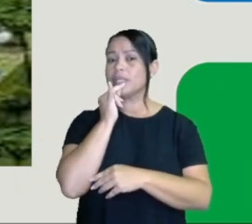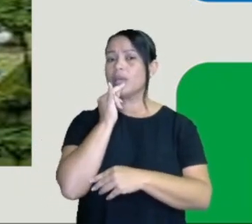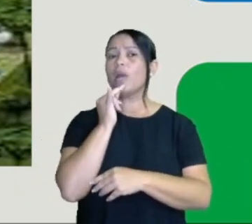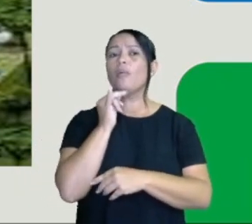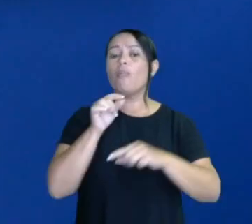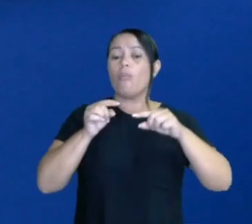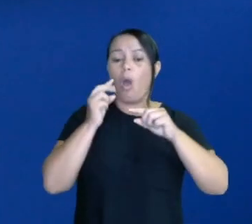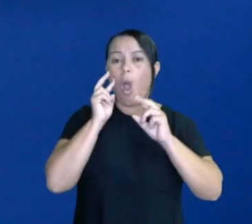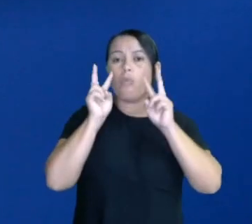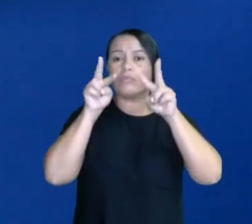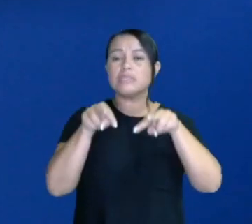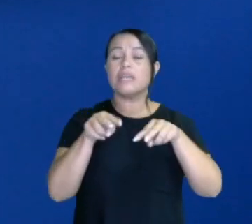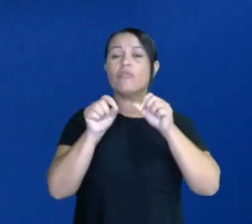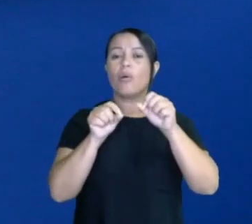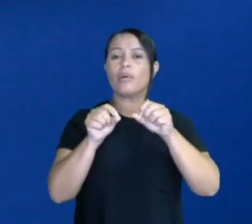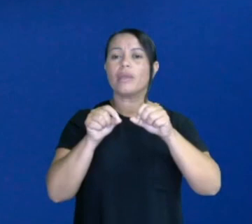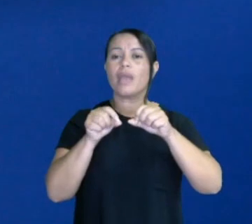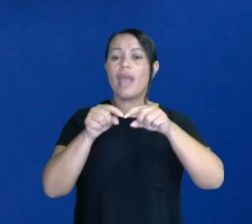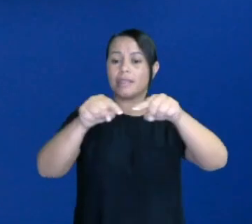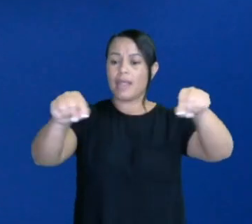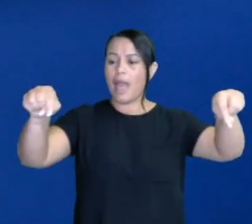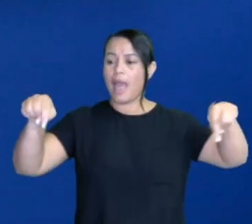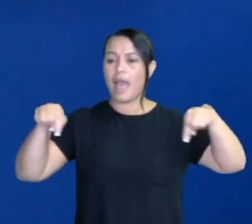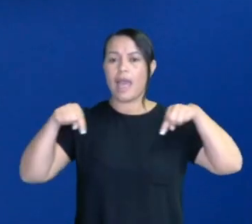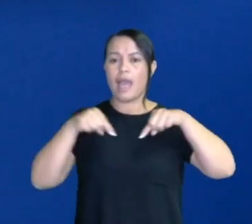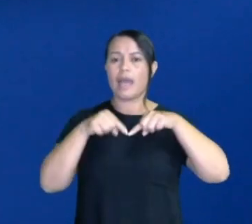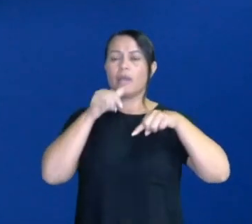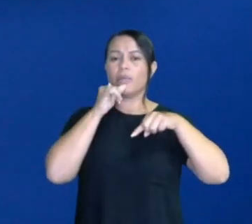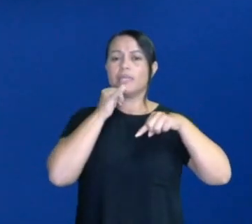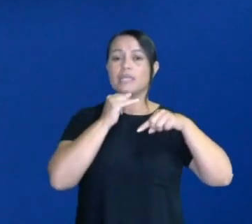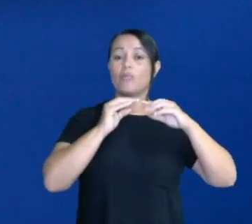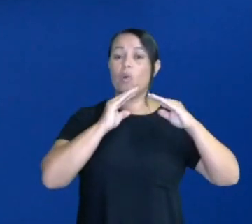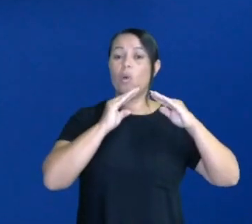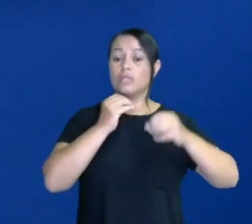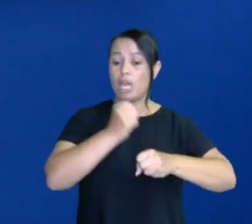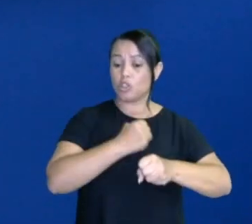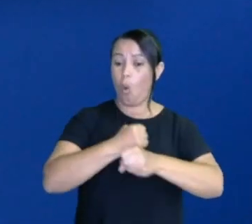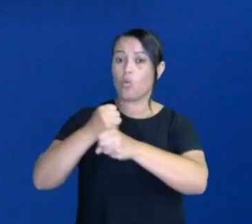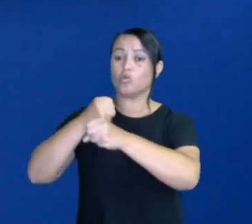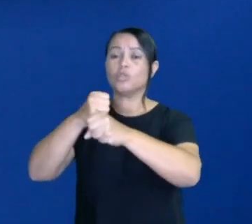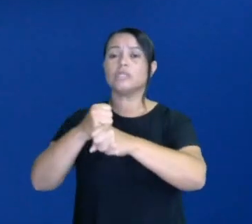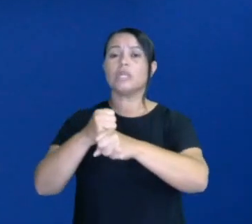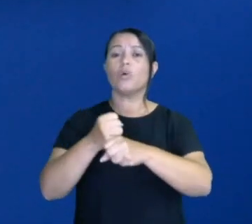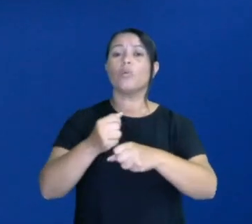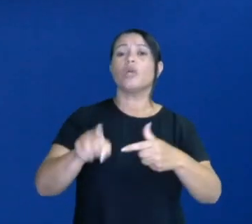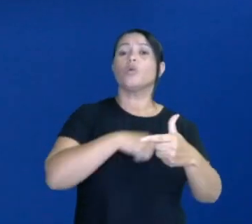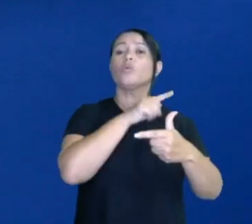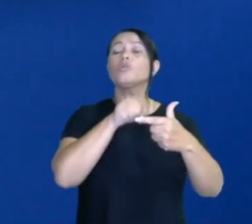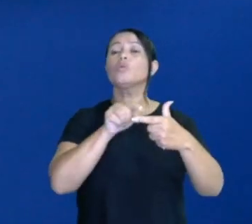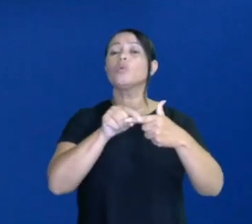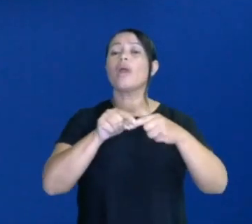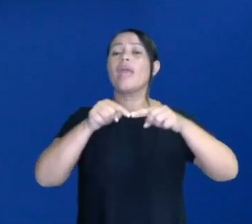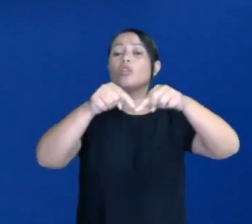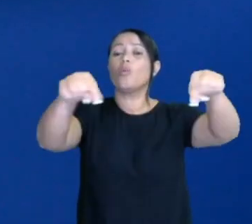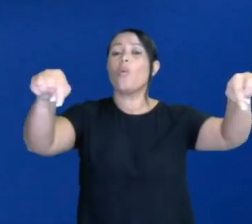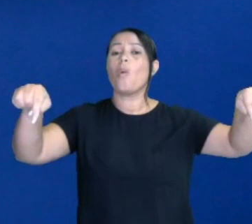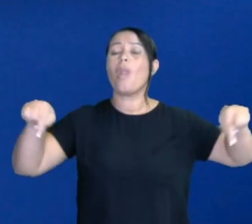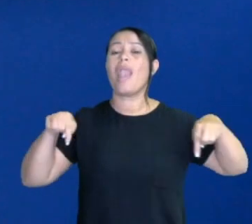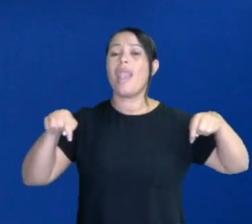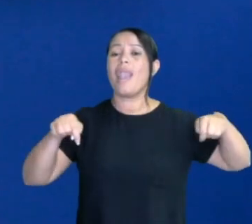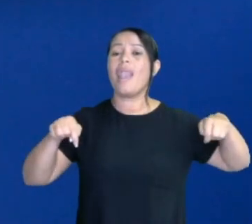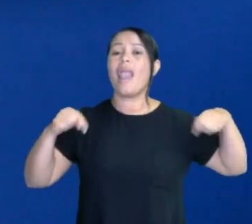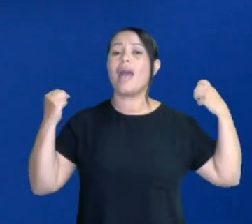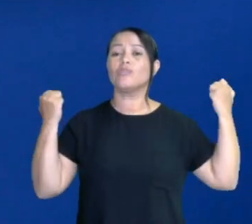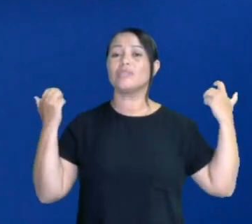plano é o que implica aí a área das construções e o segundo plano é a área que a gente coloca com